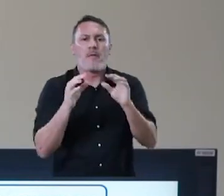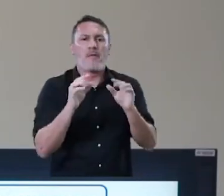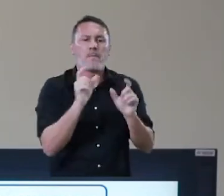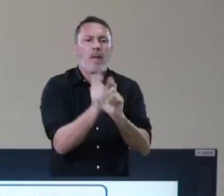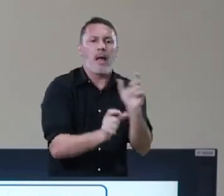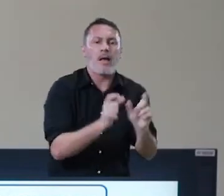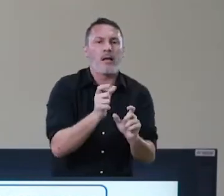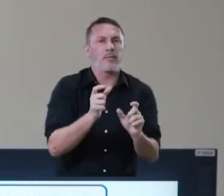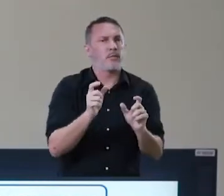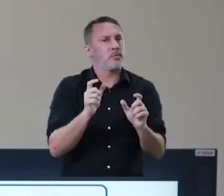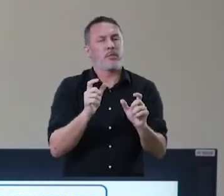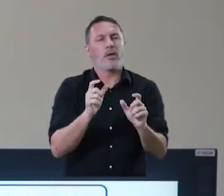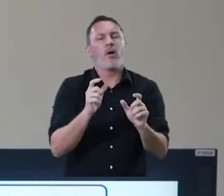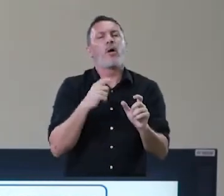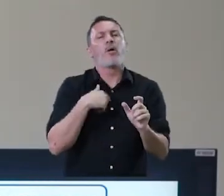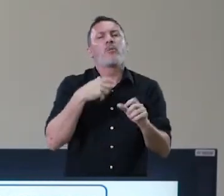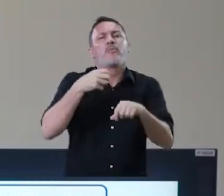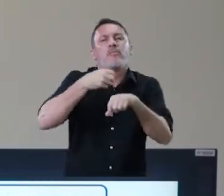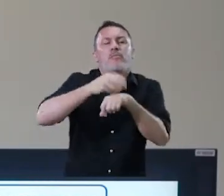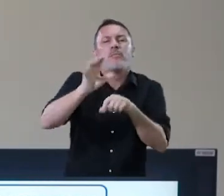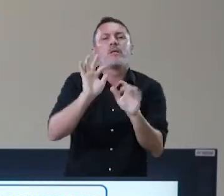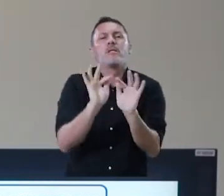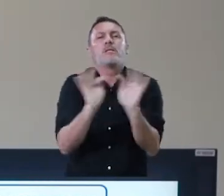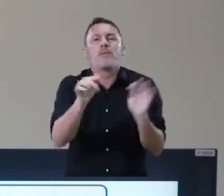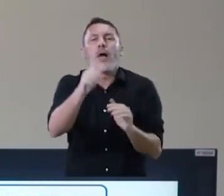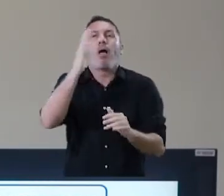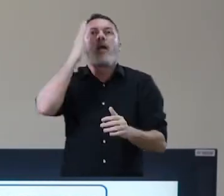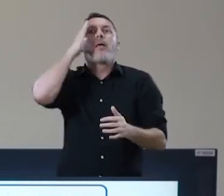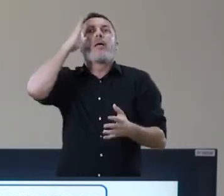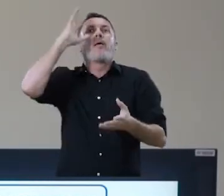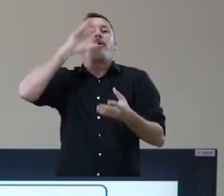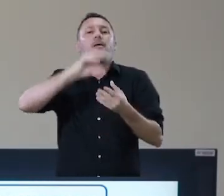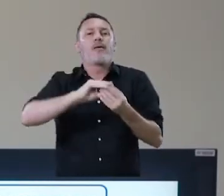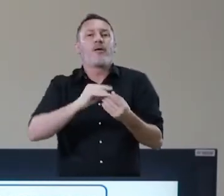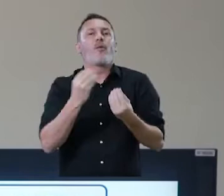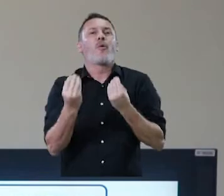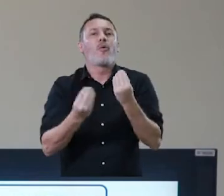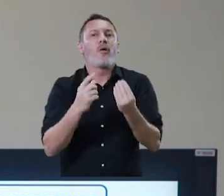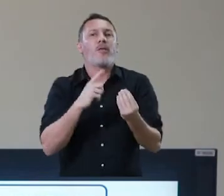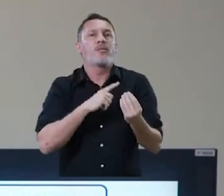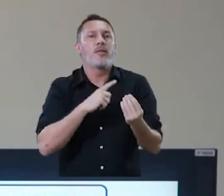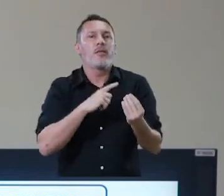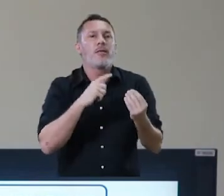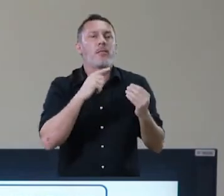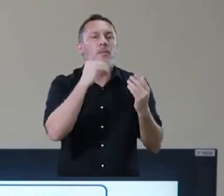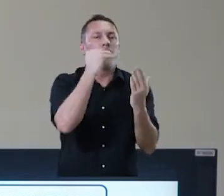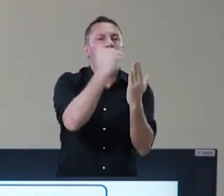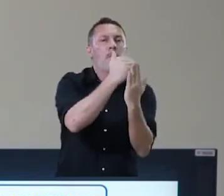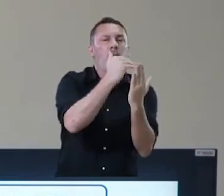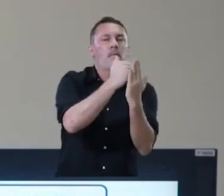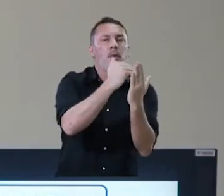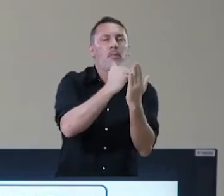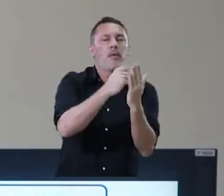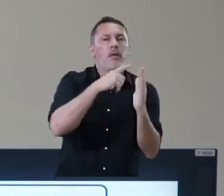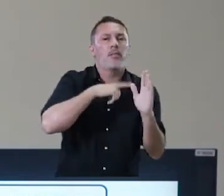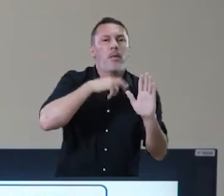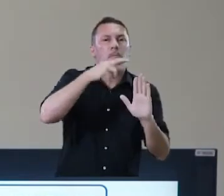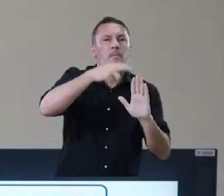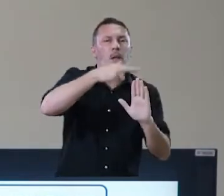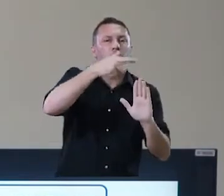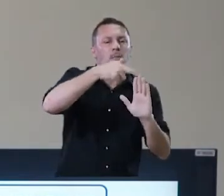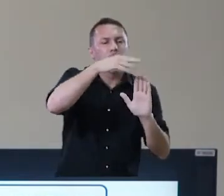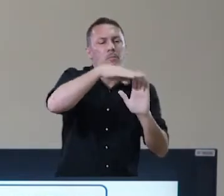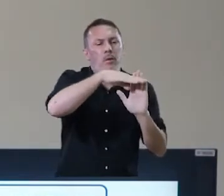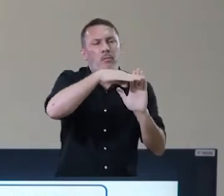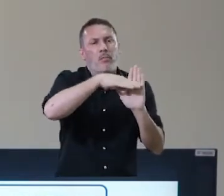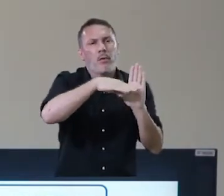vai escrever. Eu estou buscando simplificar para vocês o que cada parágrafo vai cobrar.